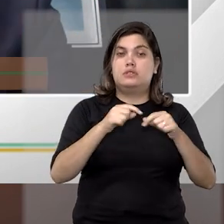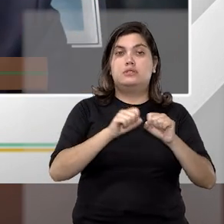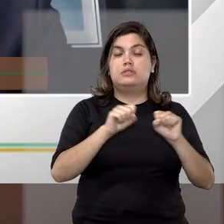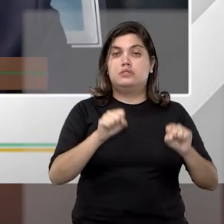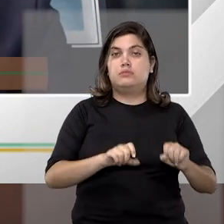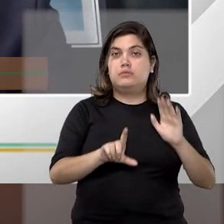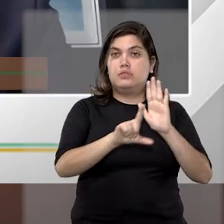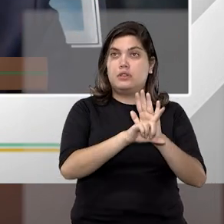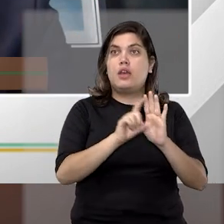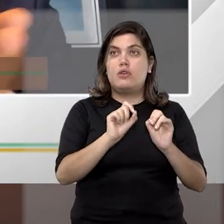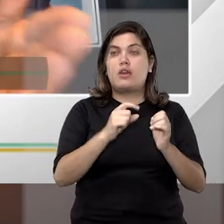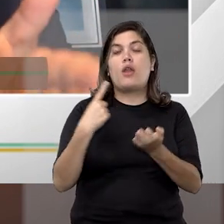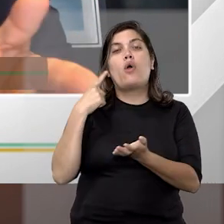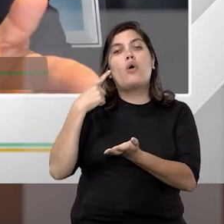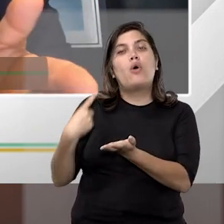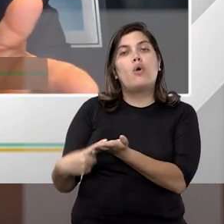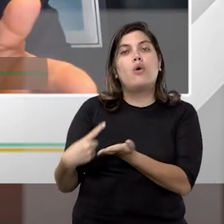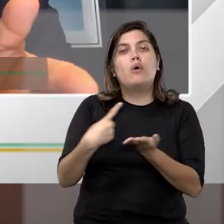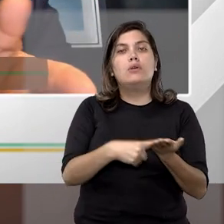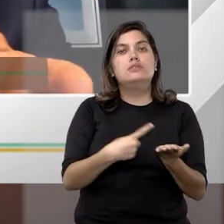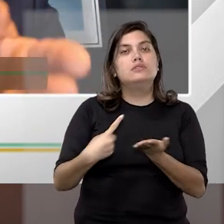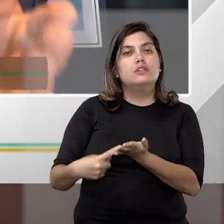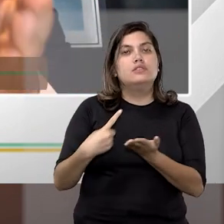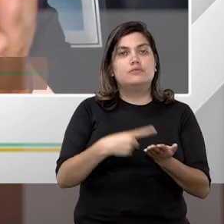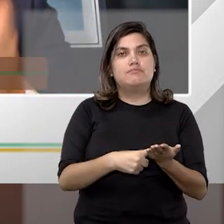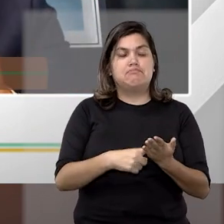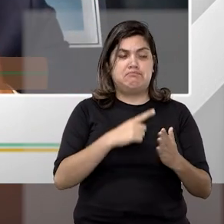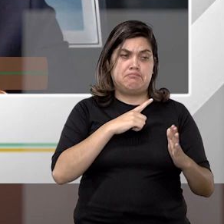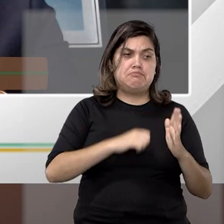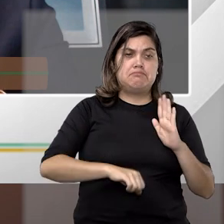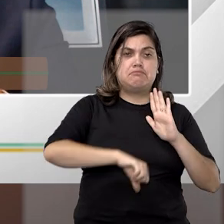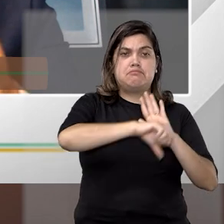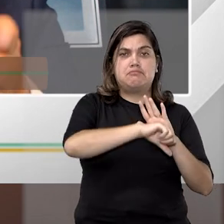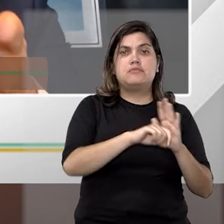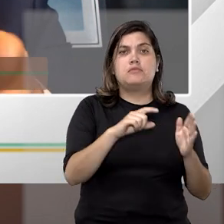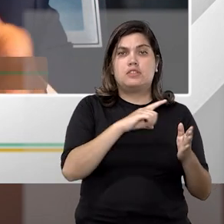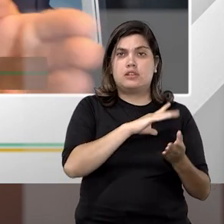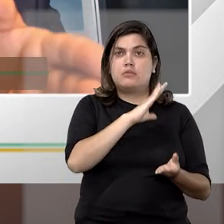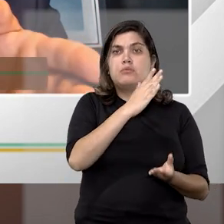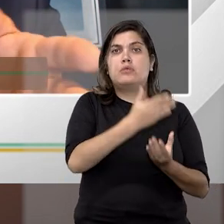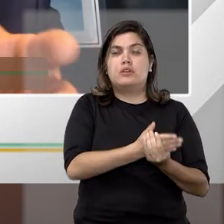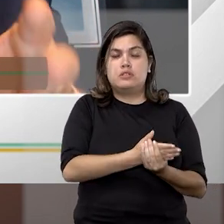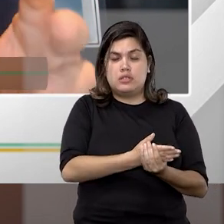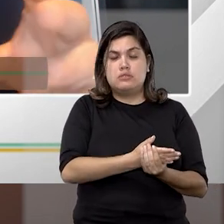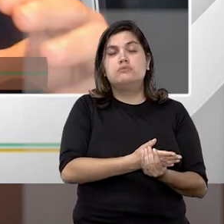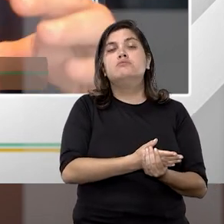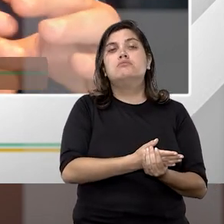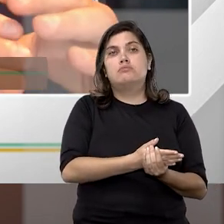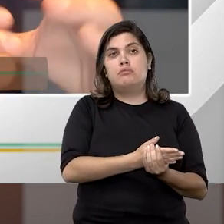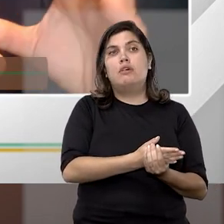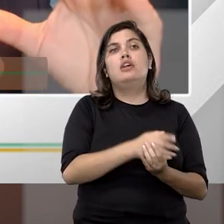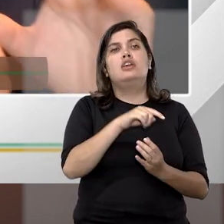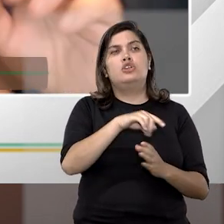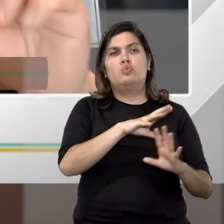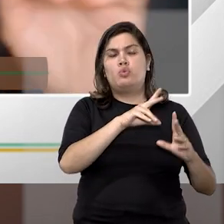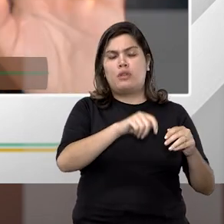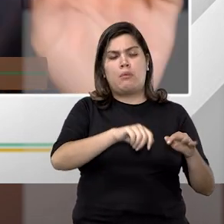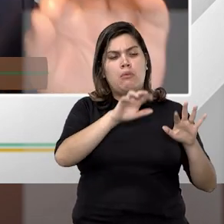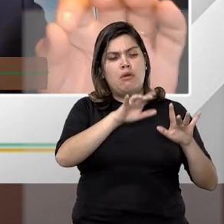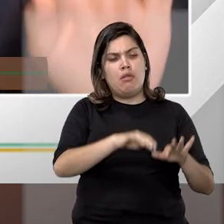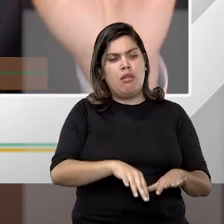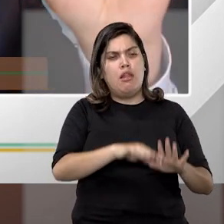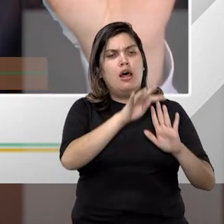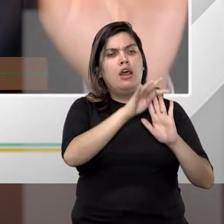ligado ao sistema de Juizado Especial até o Consenso né uma pessoa houve um crime a pessoa foi processada está está